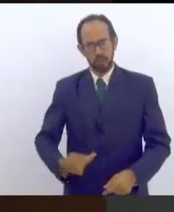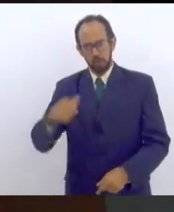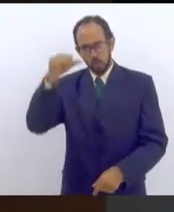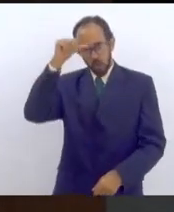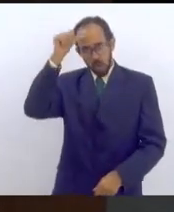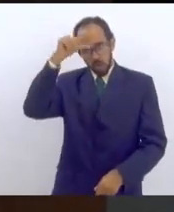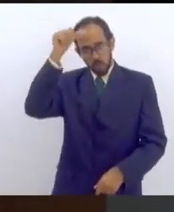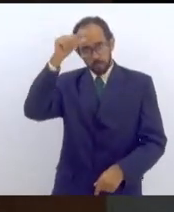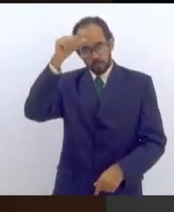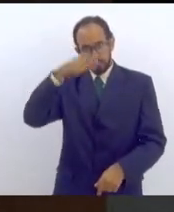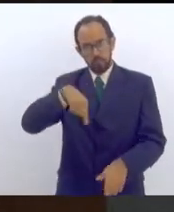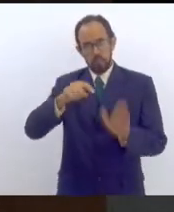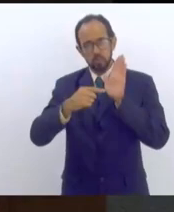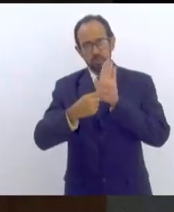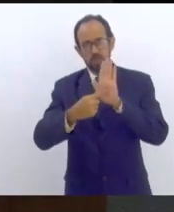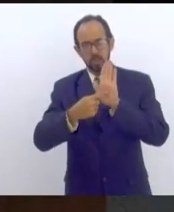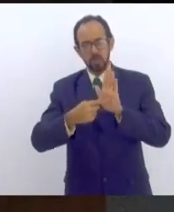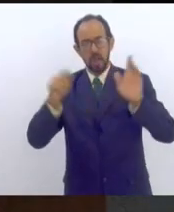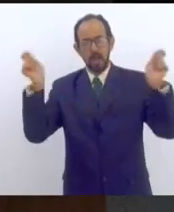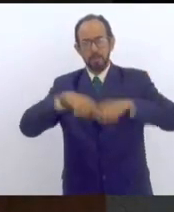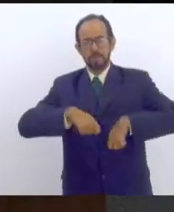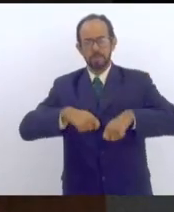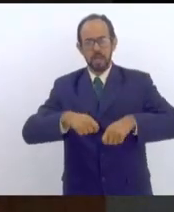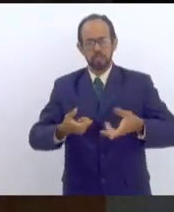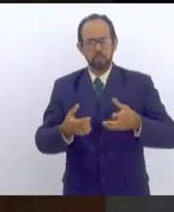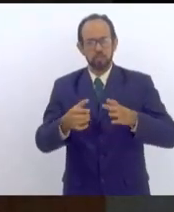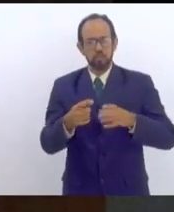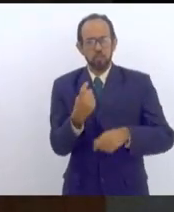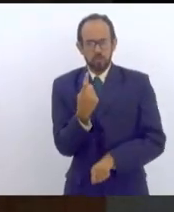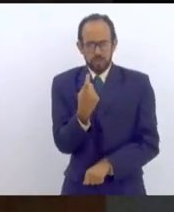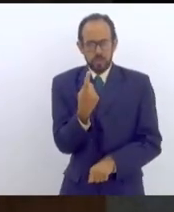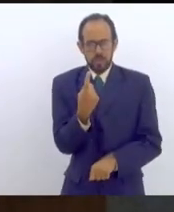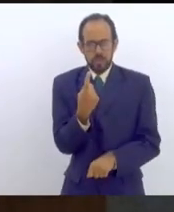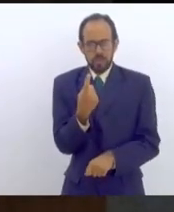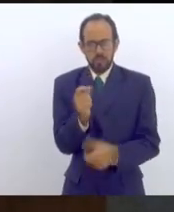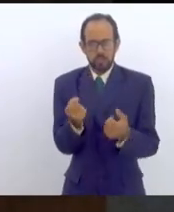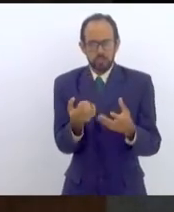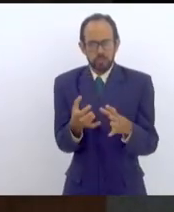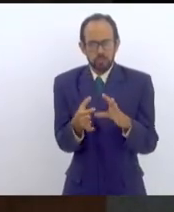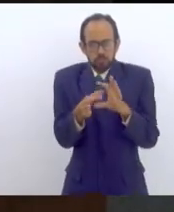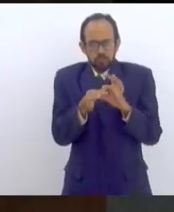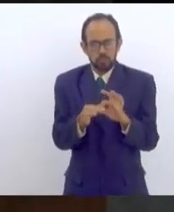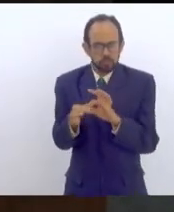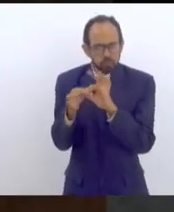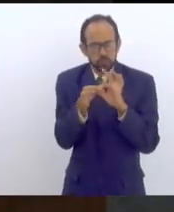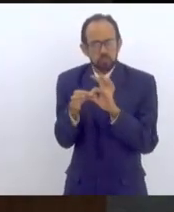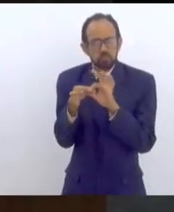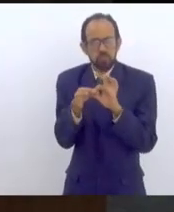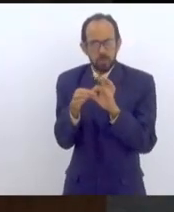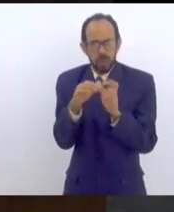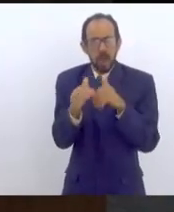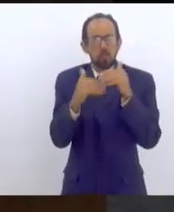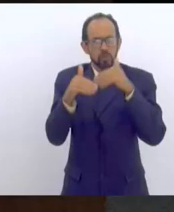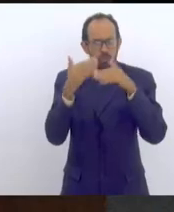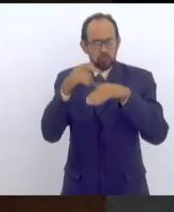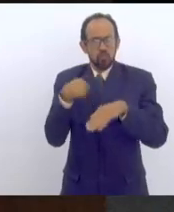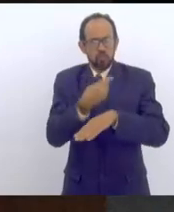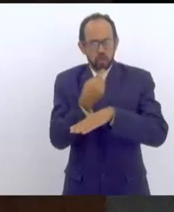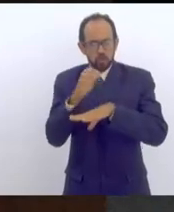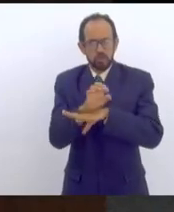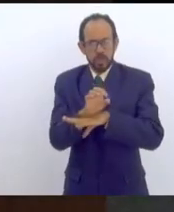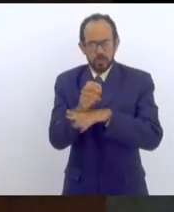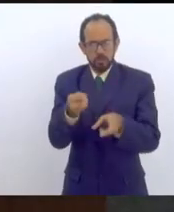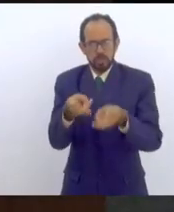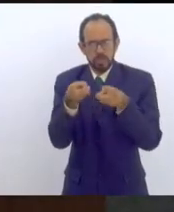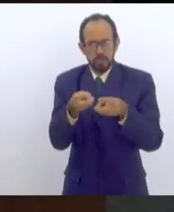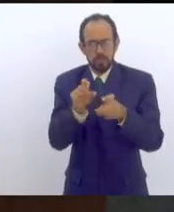numa simbologia de unidade que vai interferir e trazer avanços para o nosso Estado. Estabelecer e acompanhar esse avanço